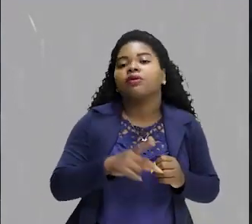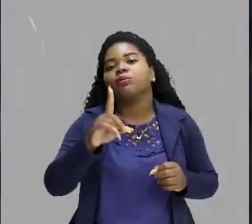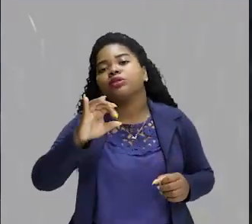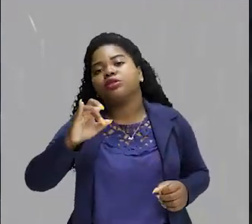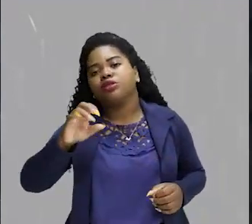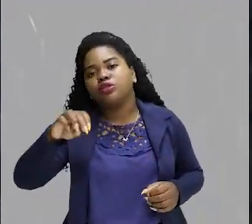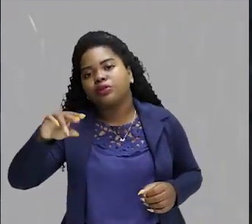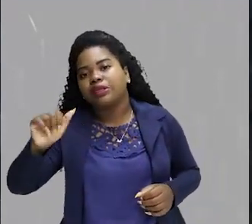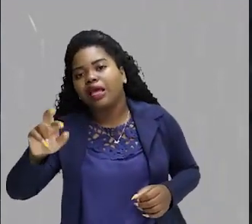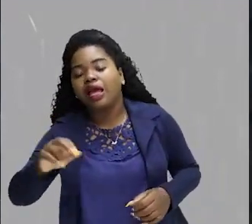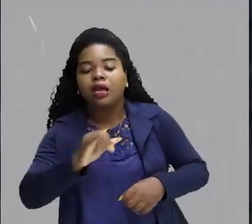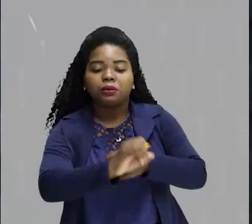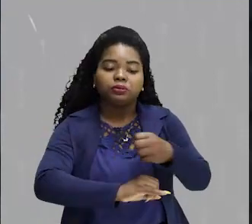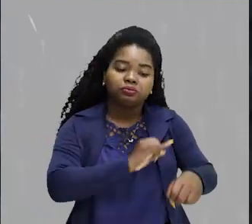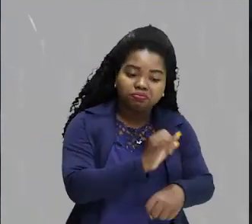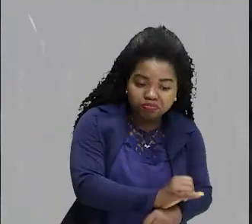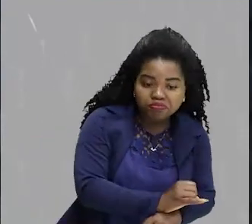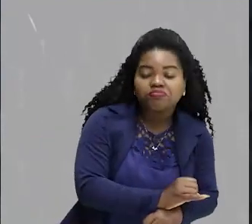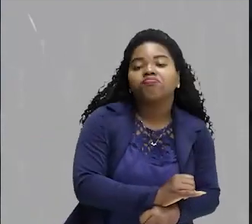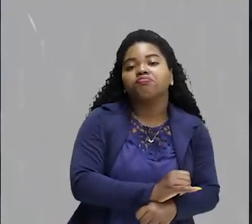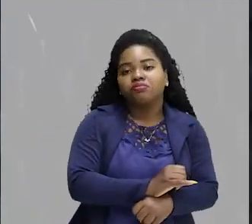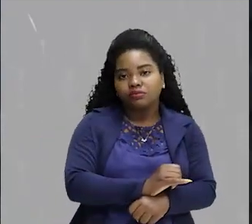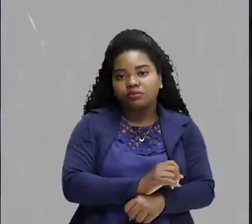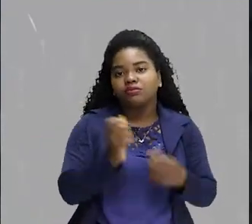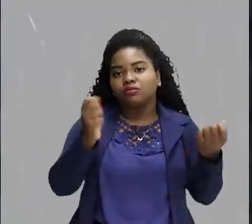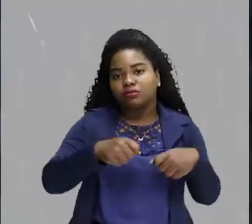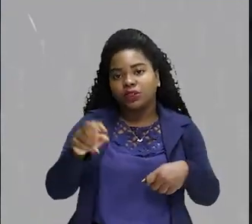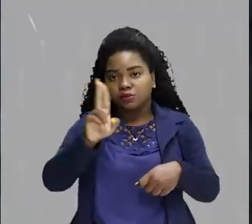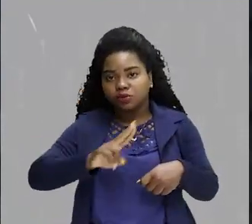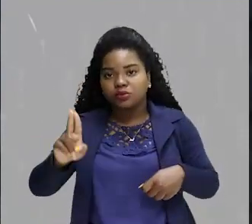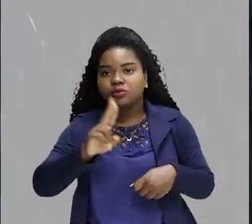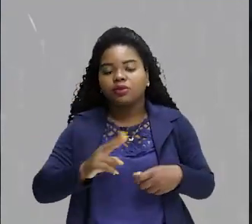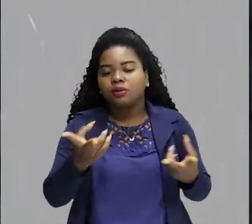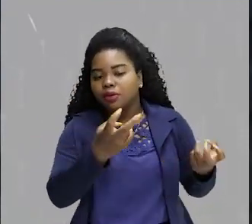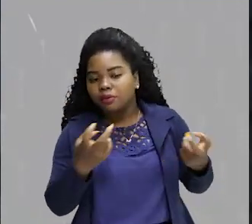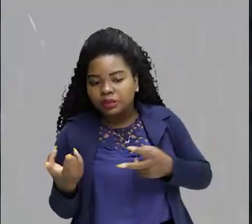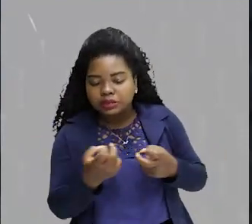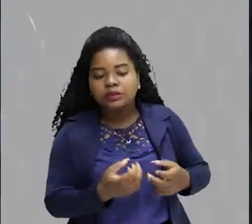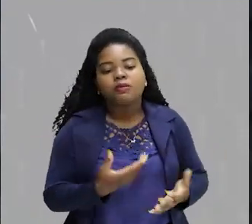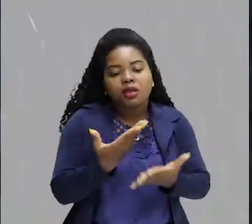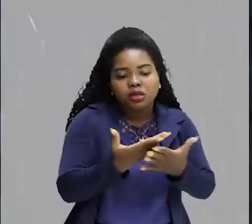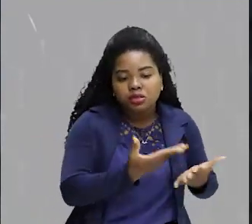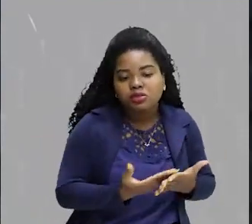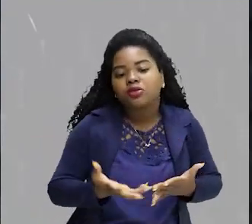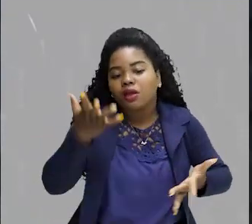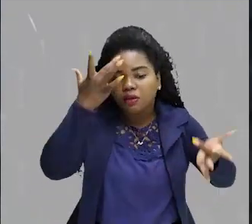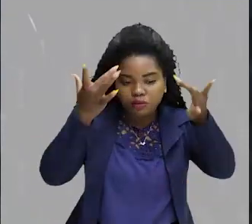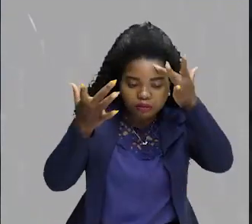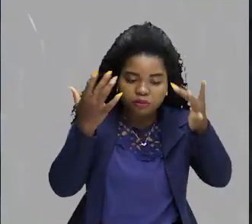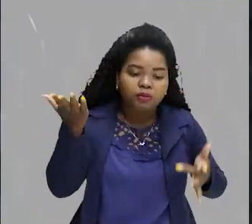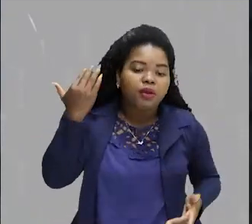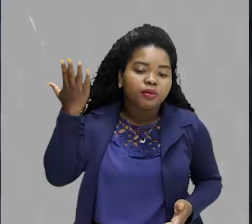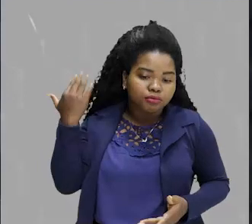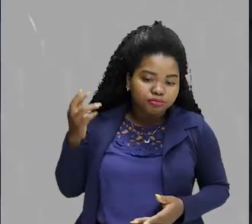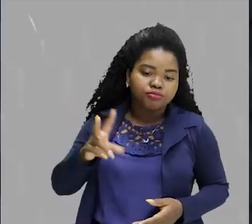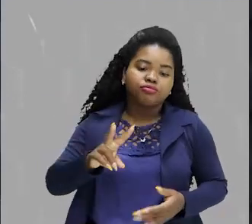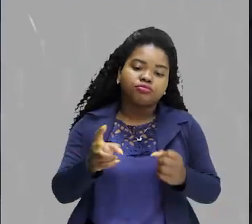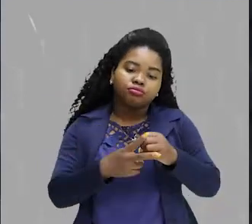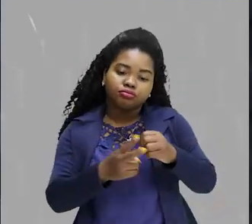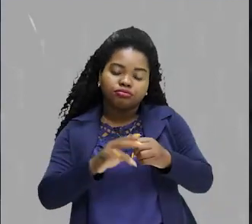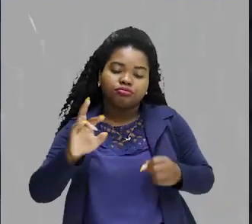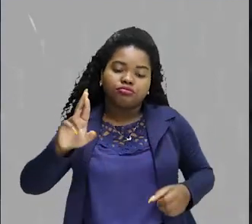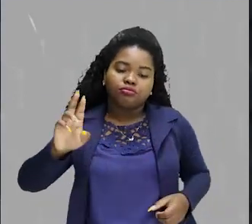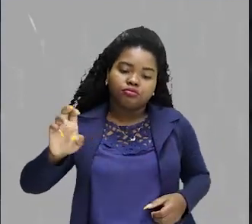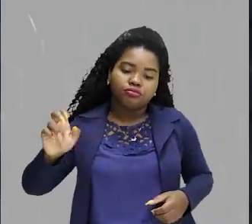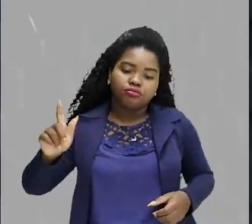dicionário, internet, são ferramentas que você pode utilizar para identificar o passado dos verbos irregulares. Alguns exemplos